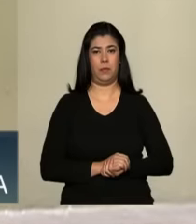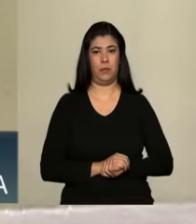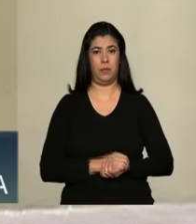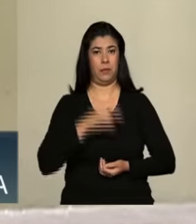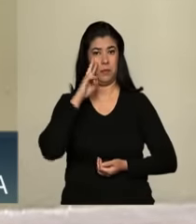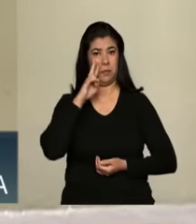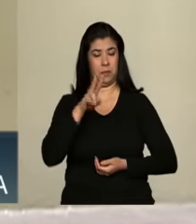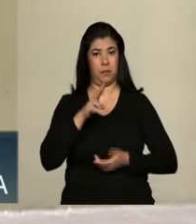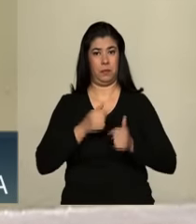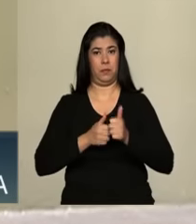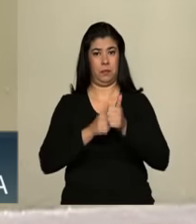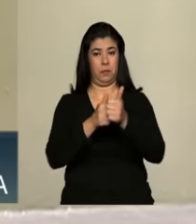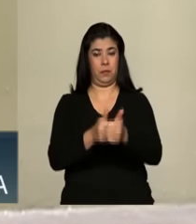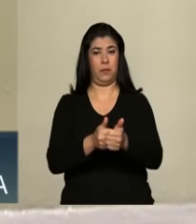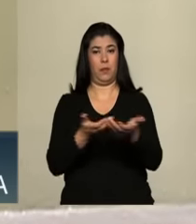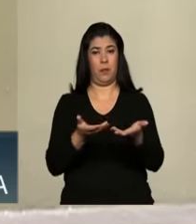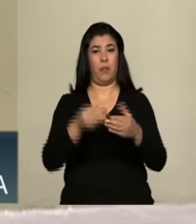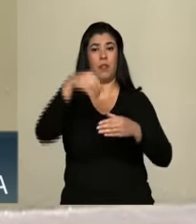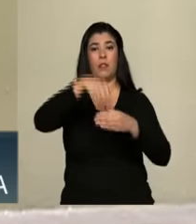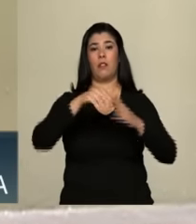Vendo imagens, acabamos de ver